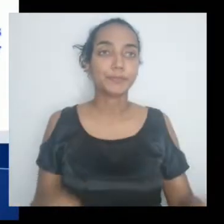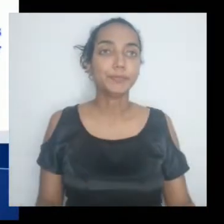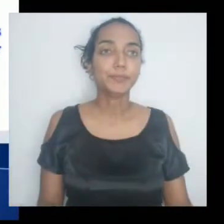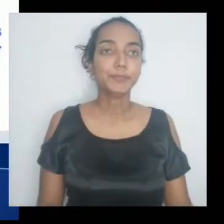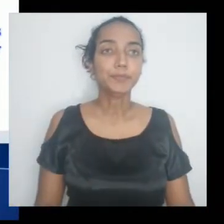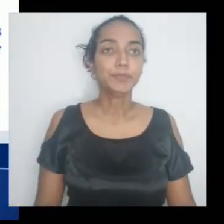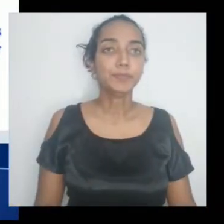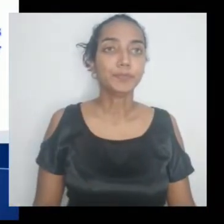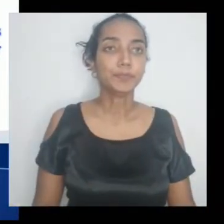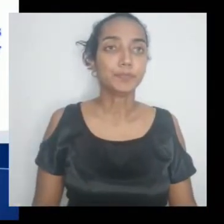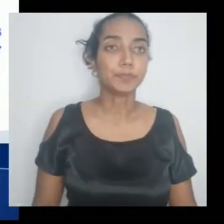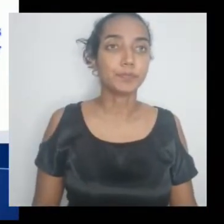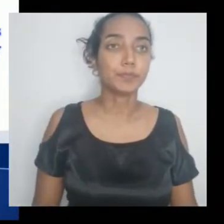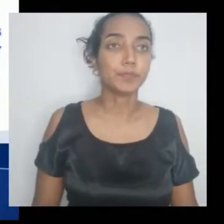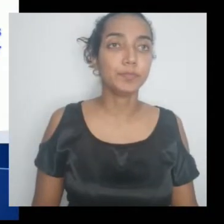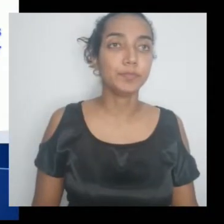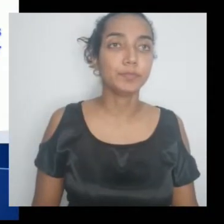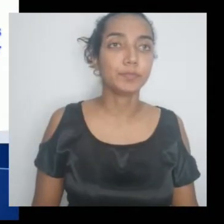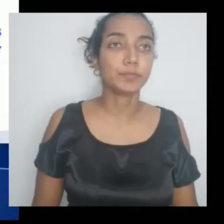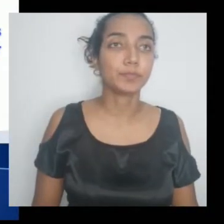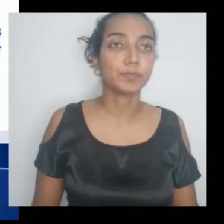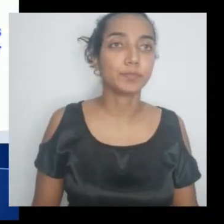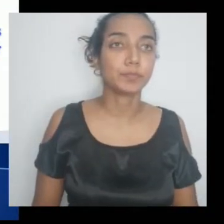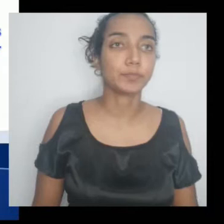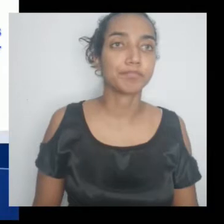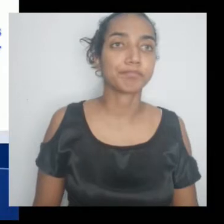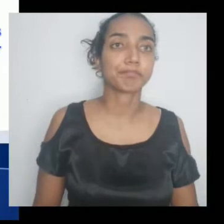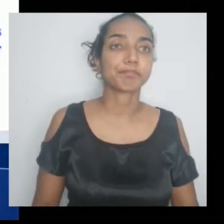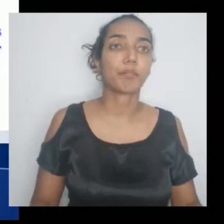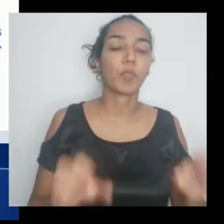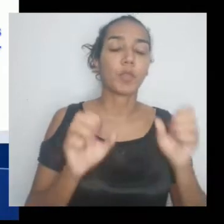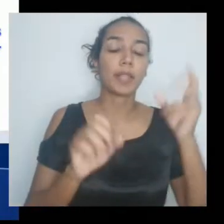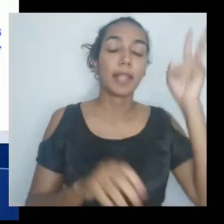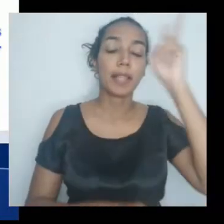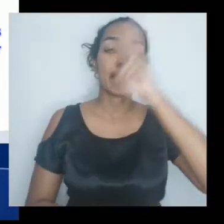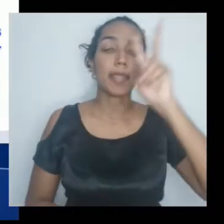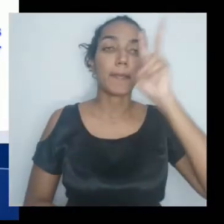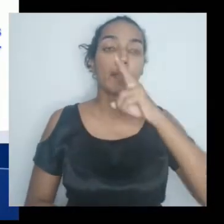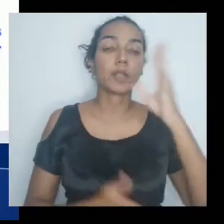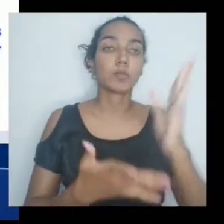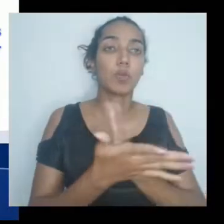Ok, relembrando algumas coisas que a gente vai falar por aqui,